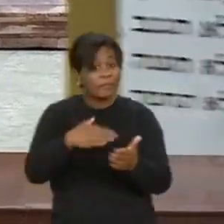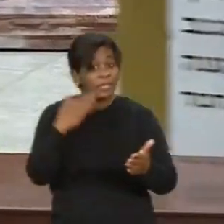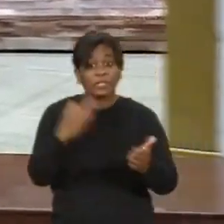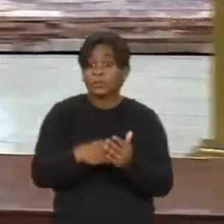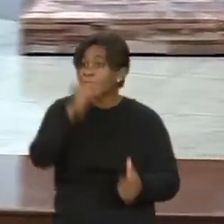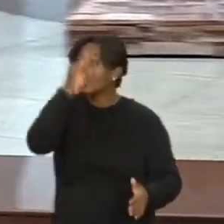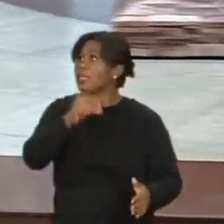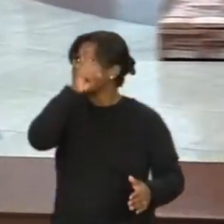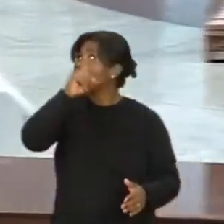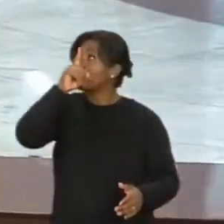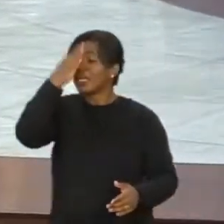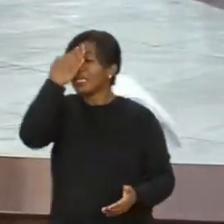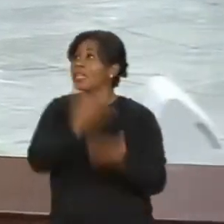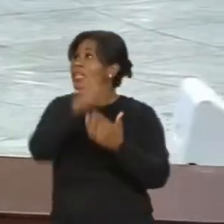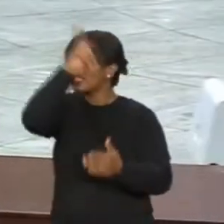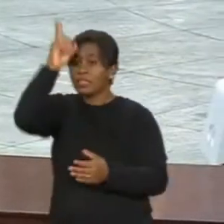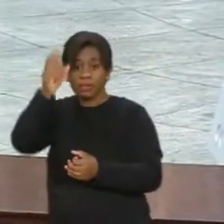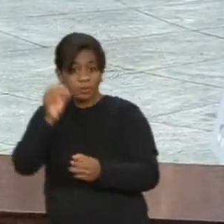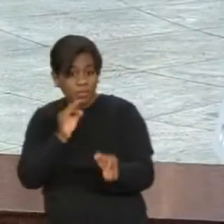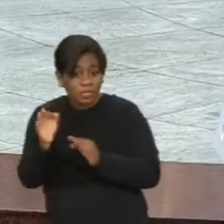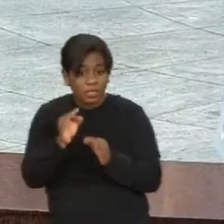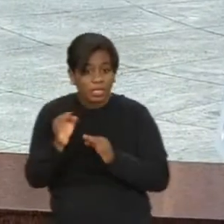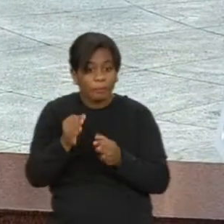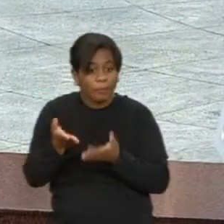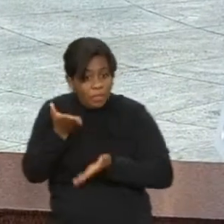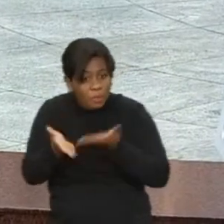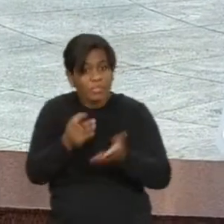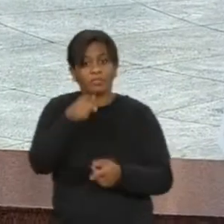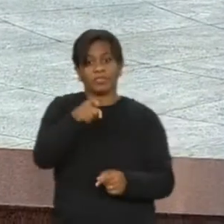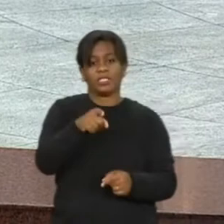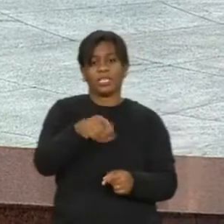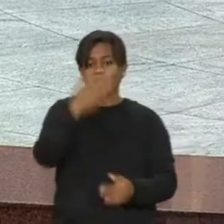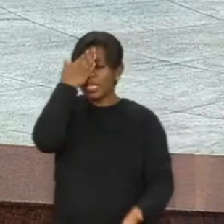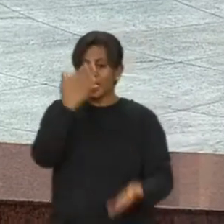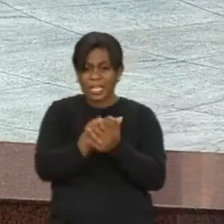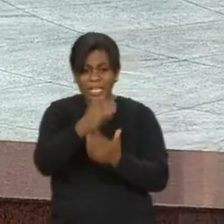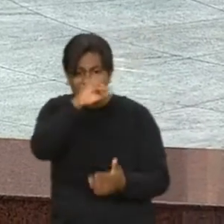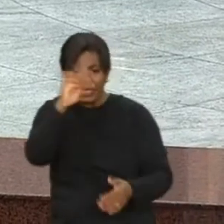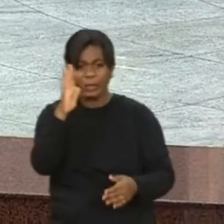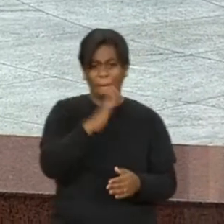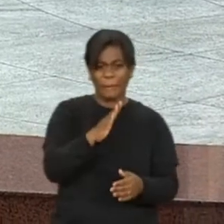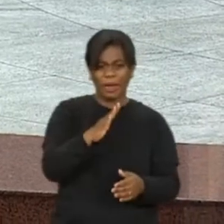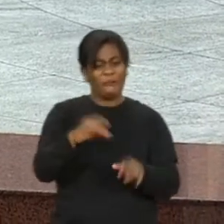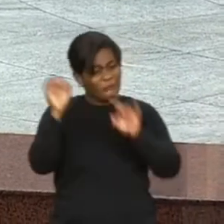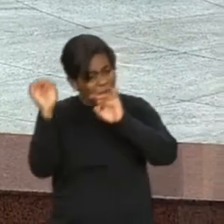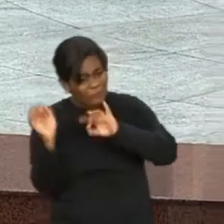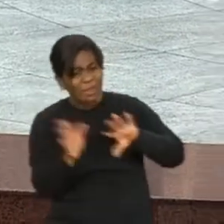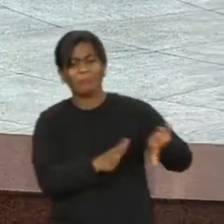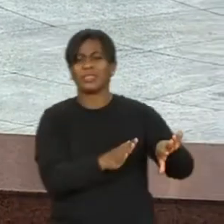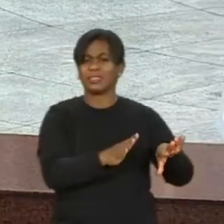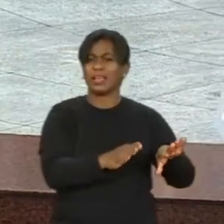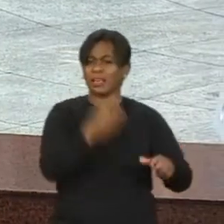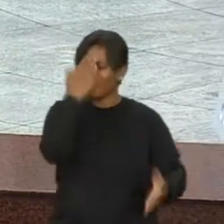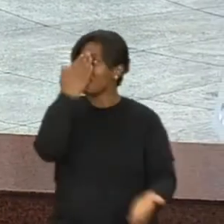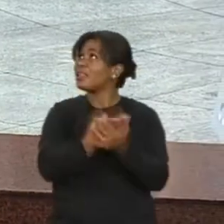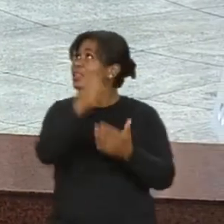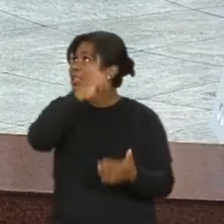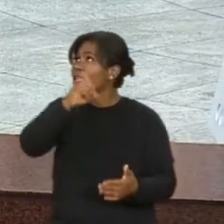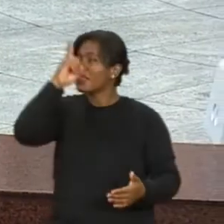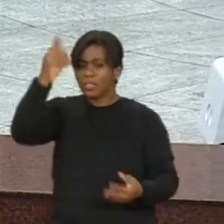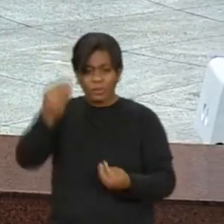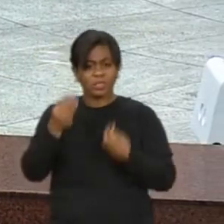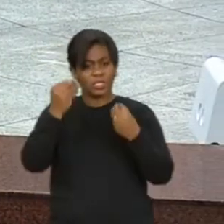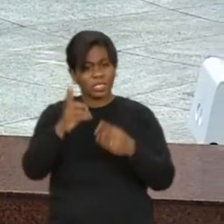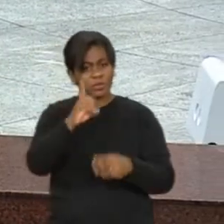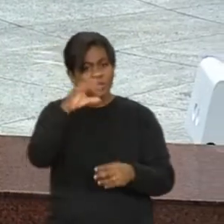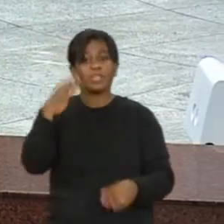que Ele está cuidando de você. Creia que esses dias maus, eles vão passar. Creia que o Deus que já trouxe dias bons para você vai